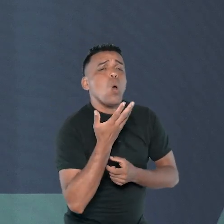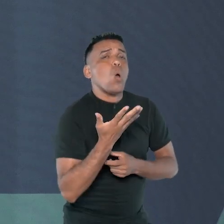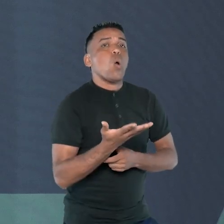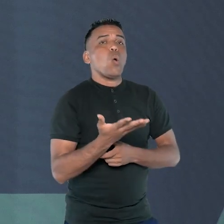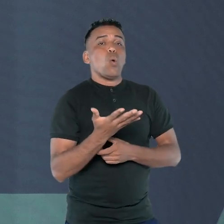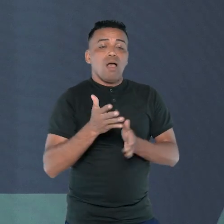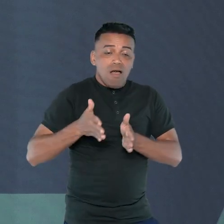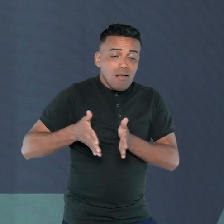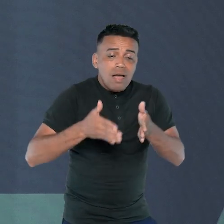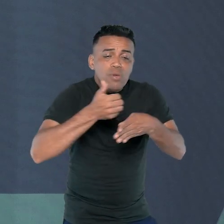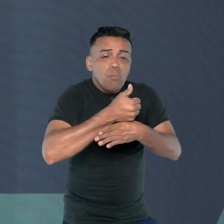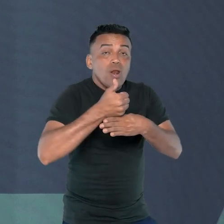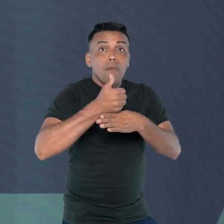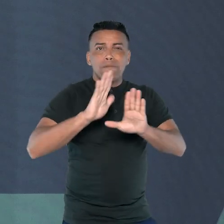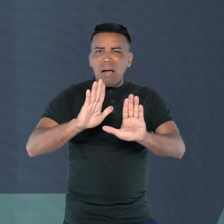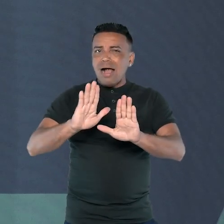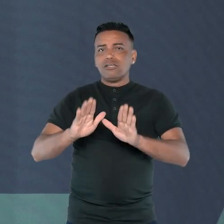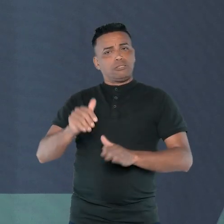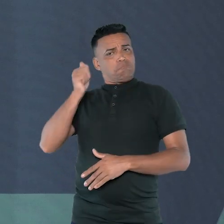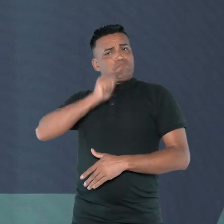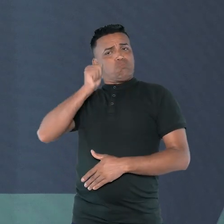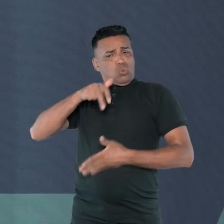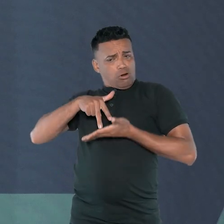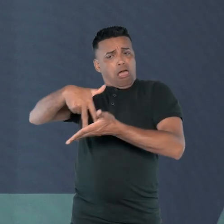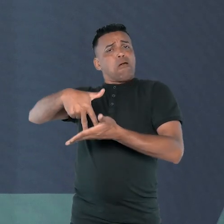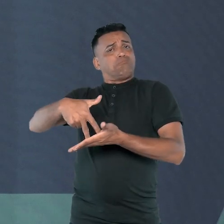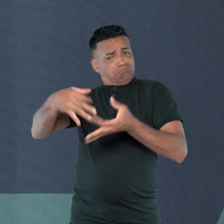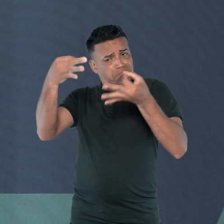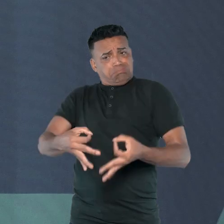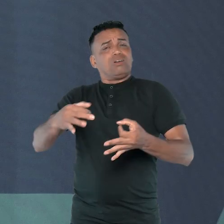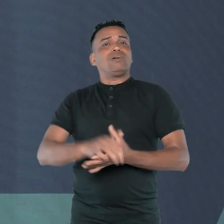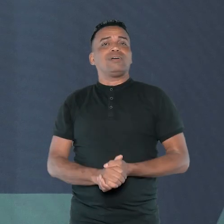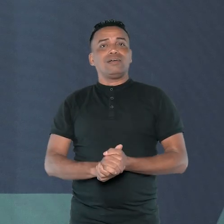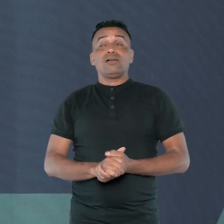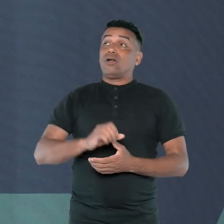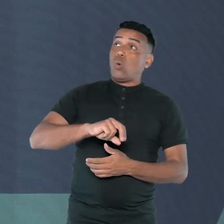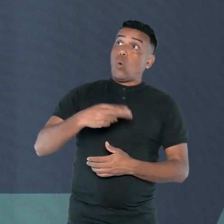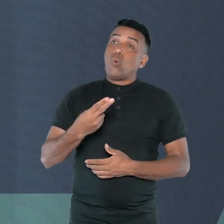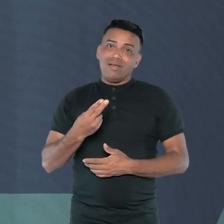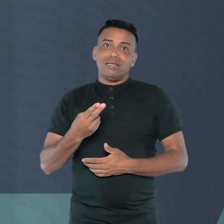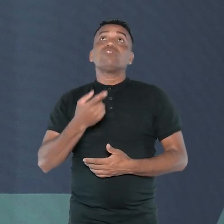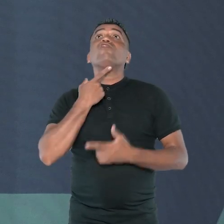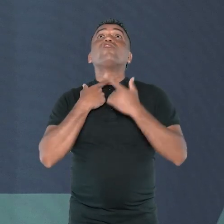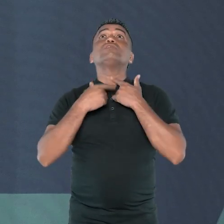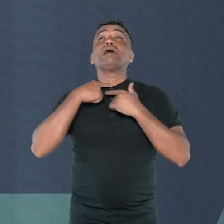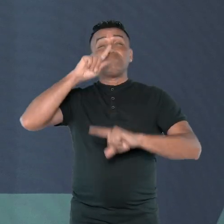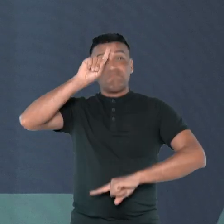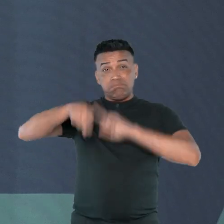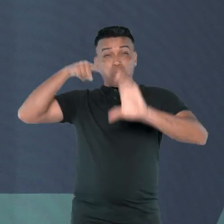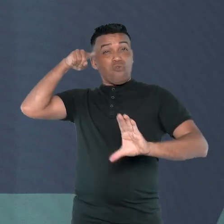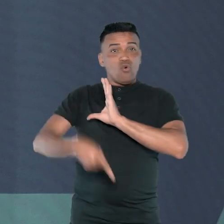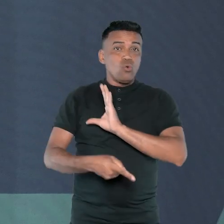da moral, mas suficientemente mulher. Ou seja, deve desejar algo para além de seu filho.